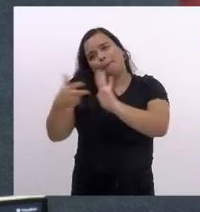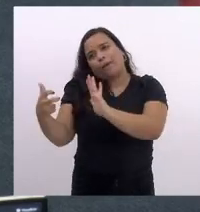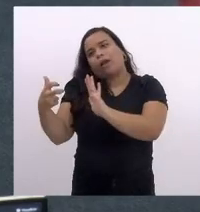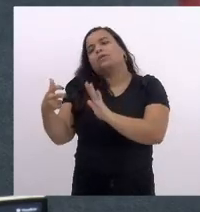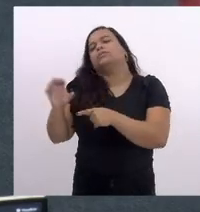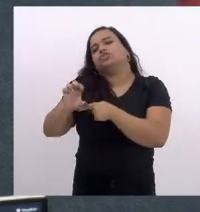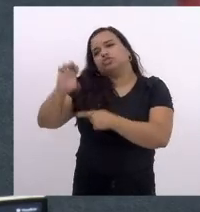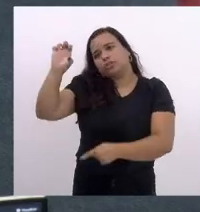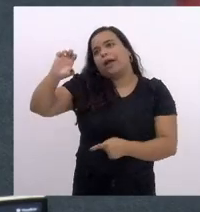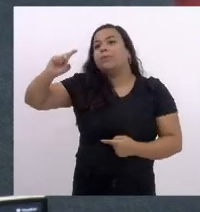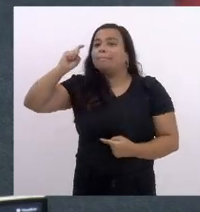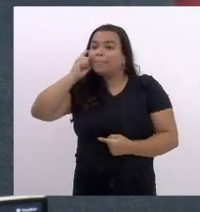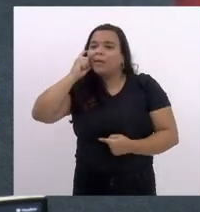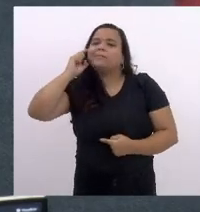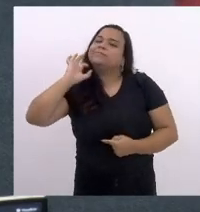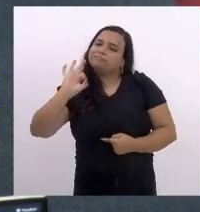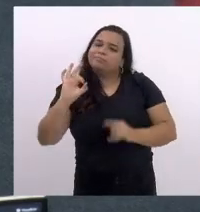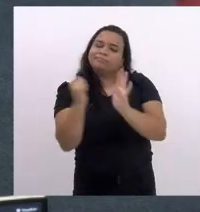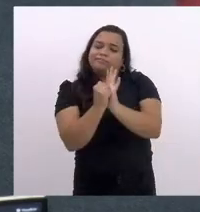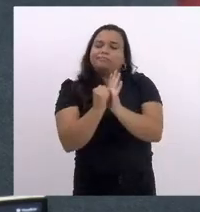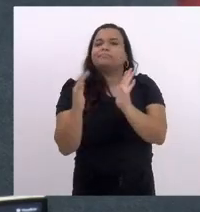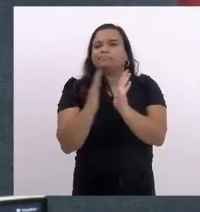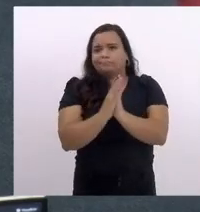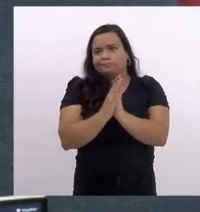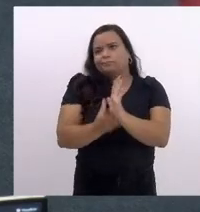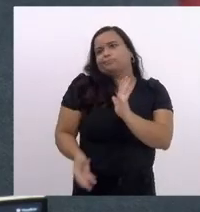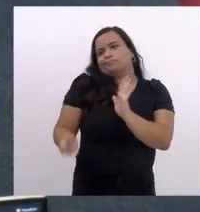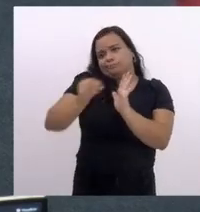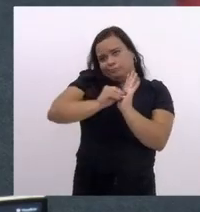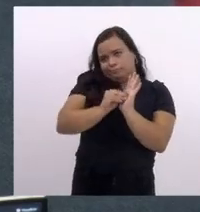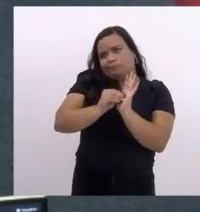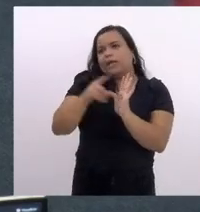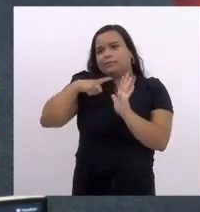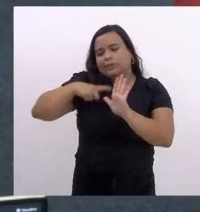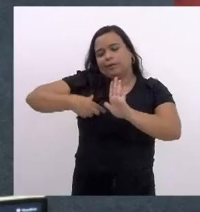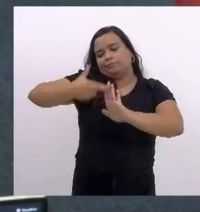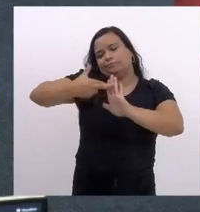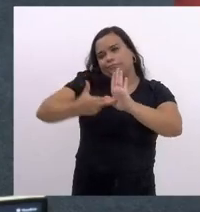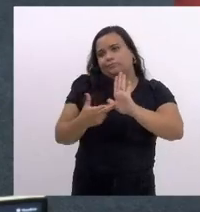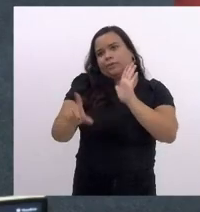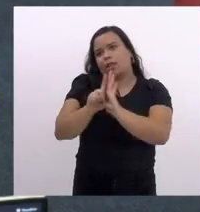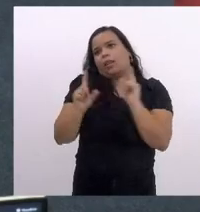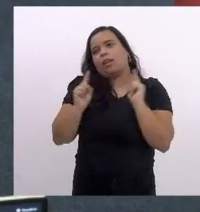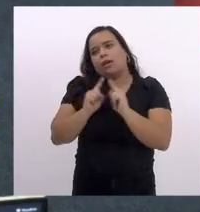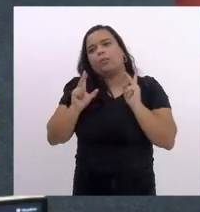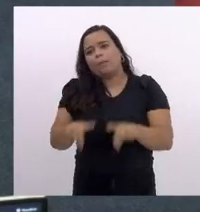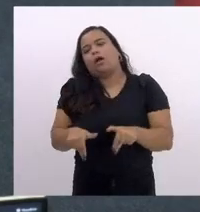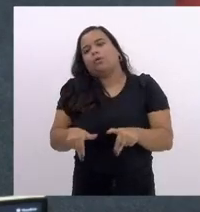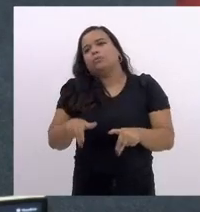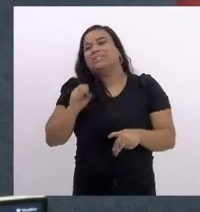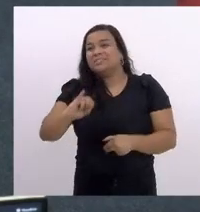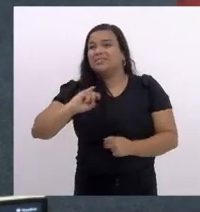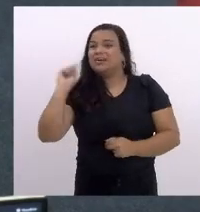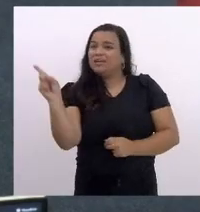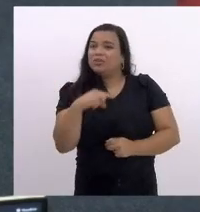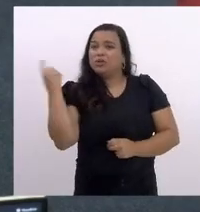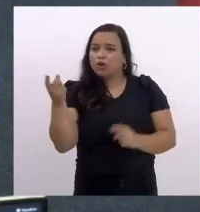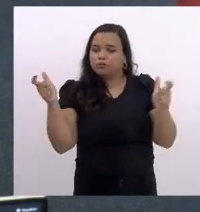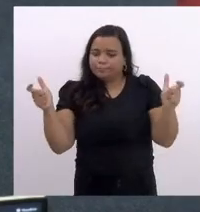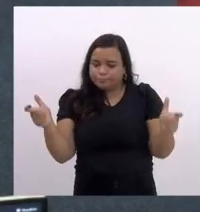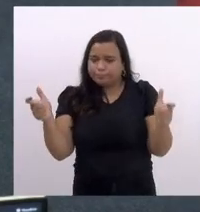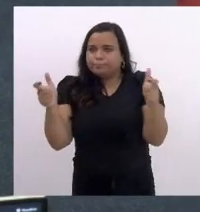Estado, homologam, atendendo os pré-requisitos da lei. Quando a gente restringe a